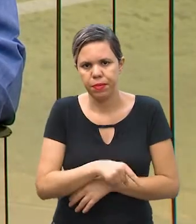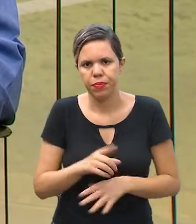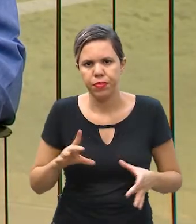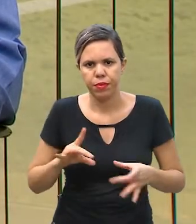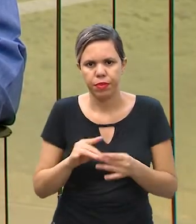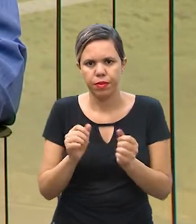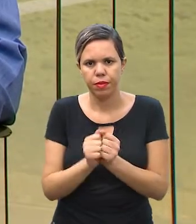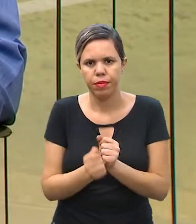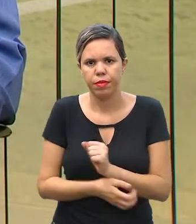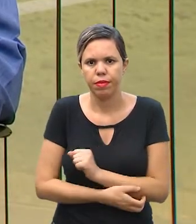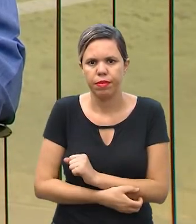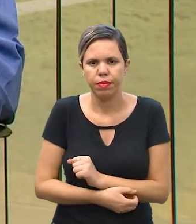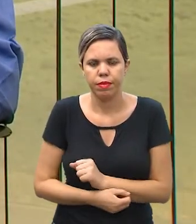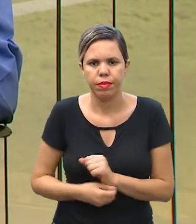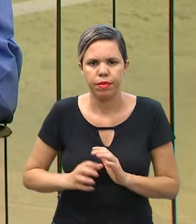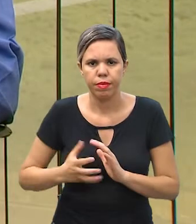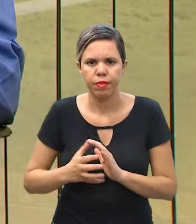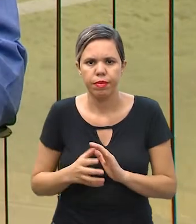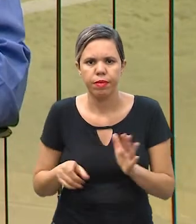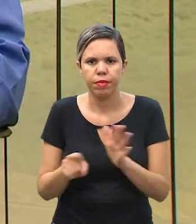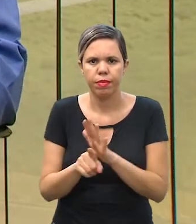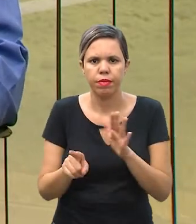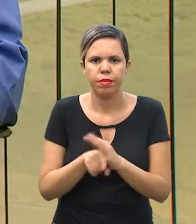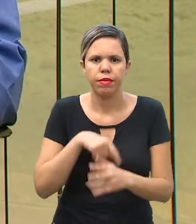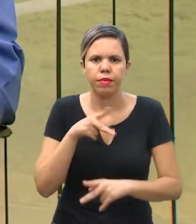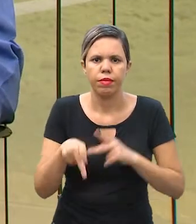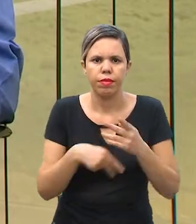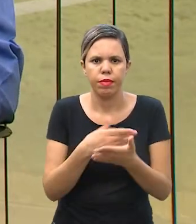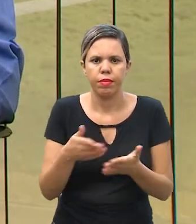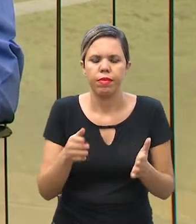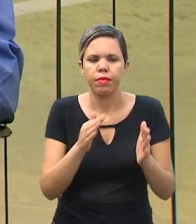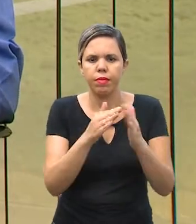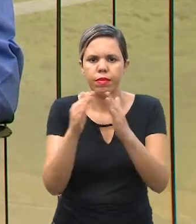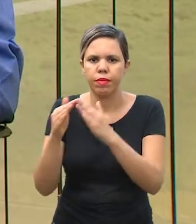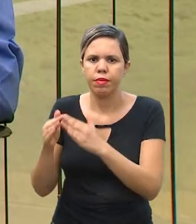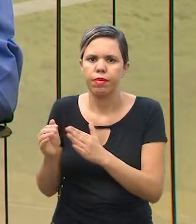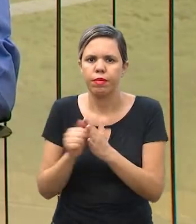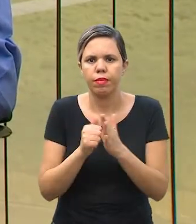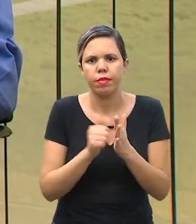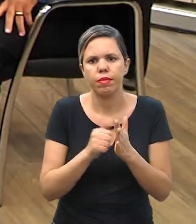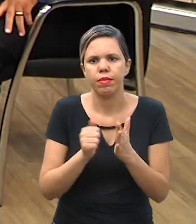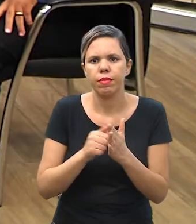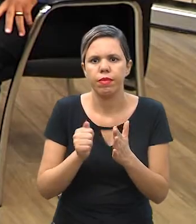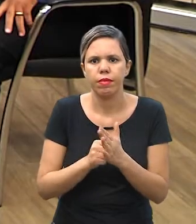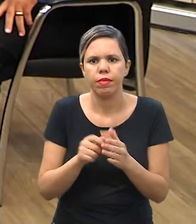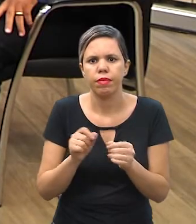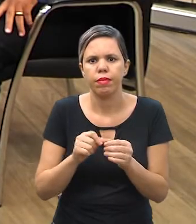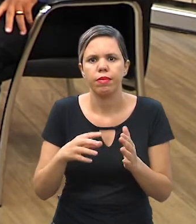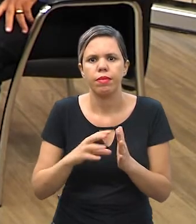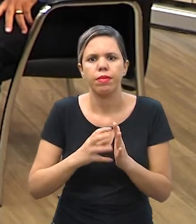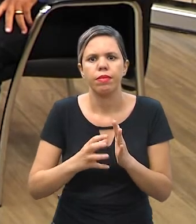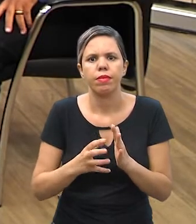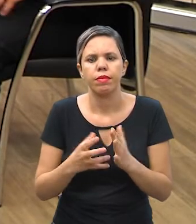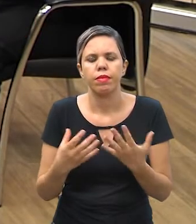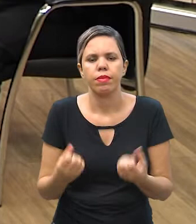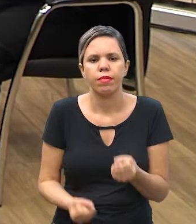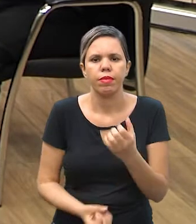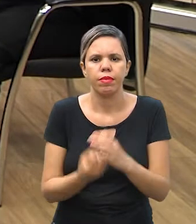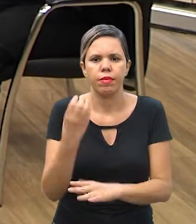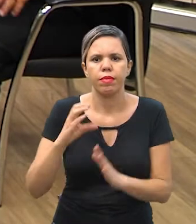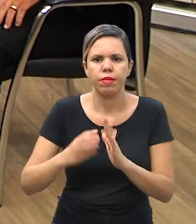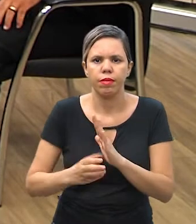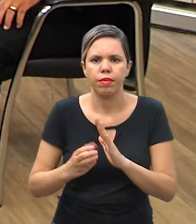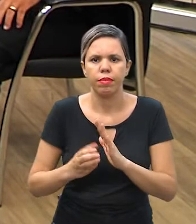mãe juntou as fichas de filiação, perguntando para o pessoal, batendo de casa em casa, e fez a filiação, né? Fundou